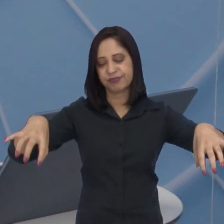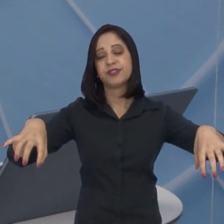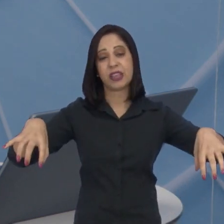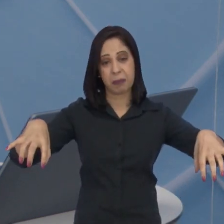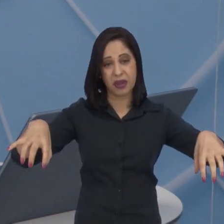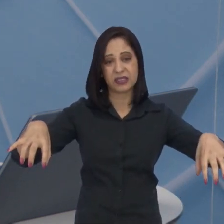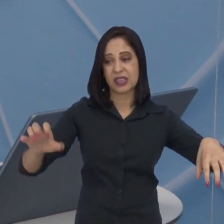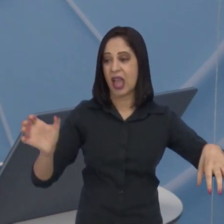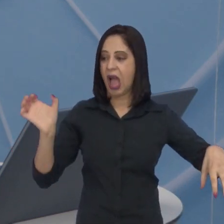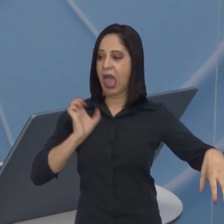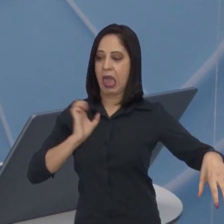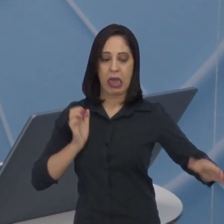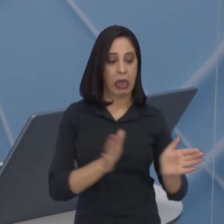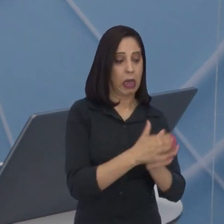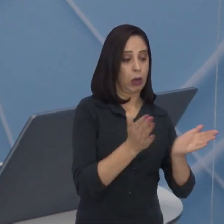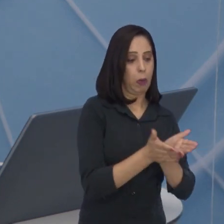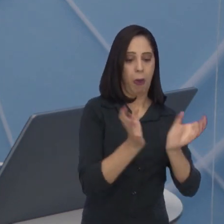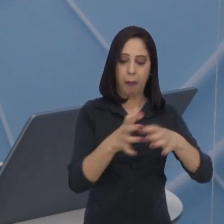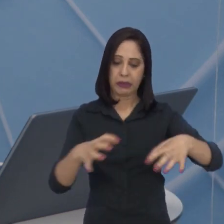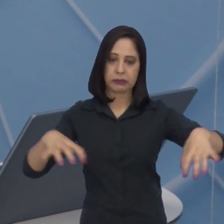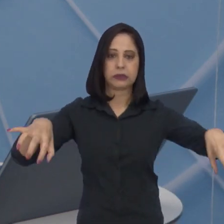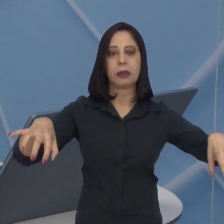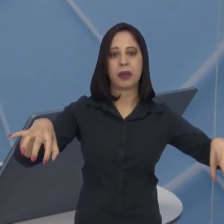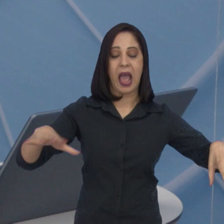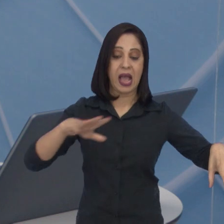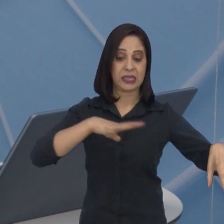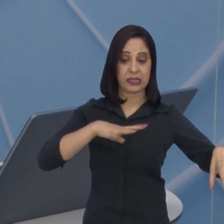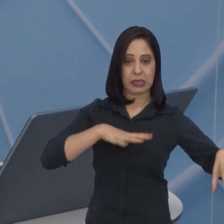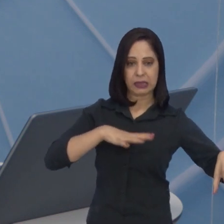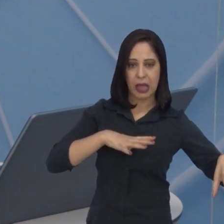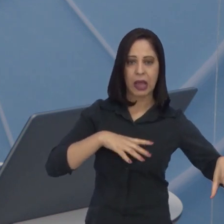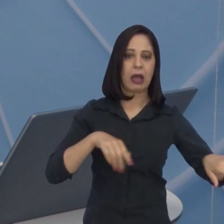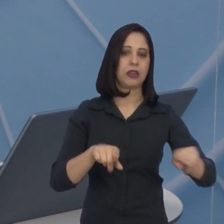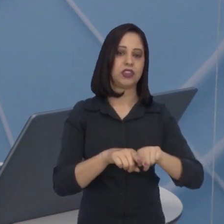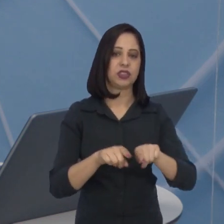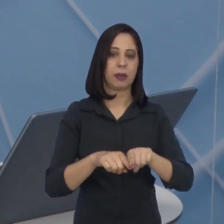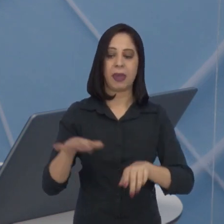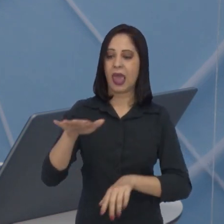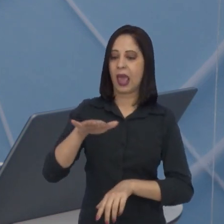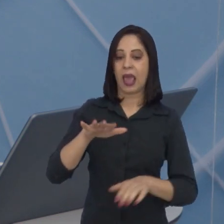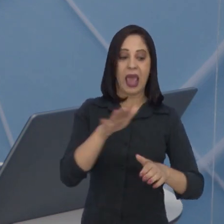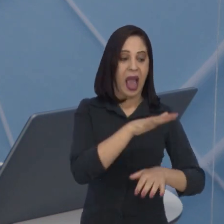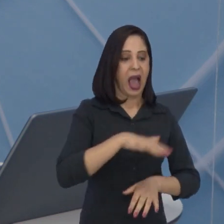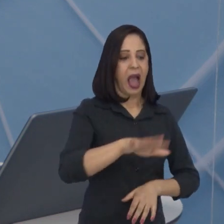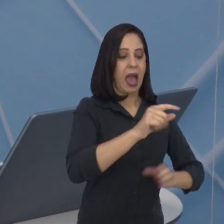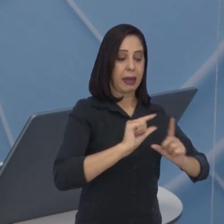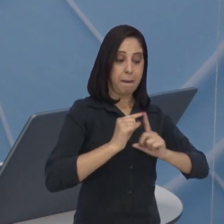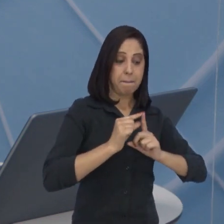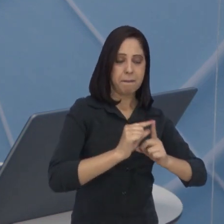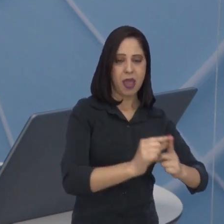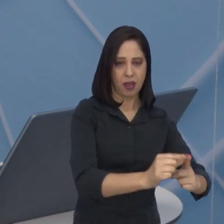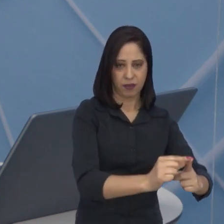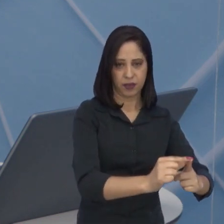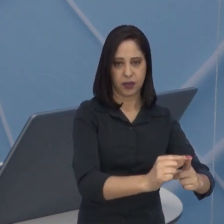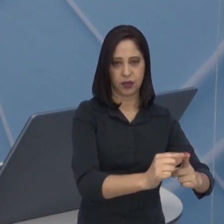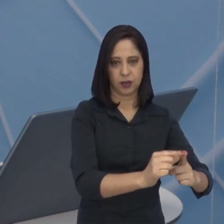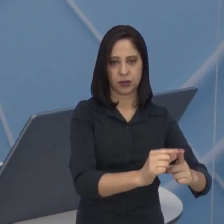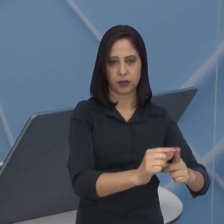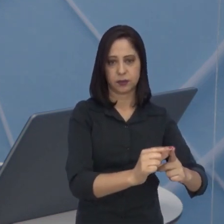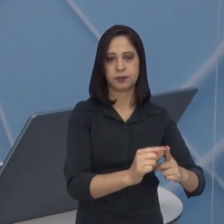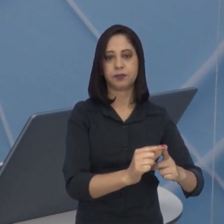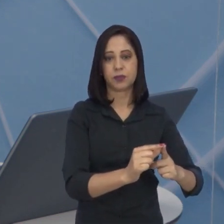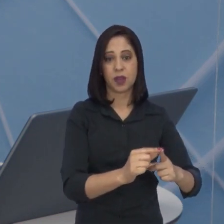classes sociais mesmo, que a gente vê dos grandes centros, e aí tem as regiões periféricas. É um dos grandes problemas hoje,